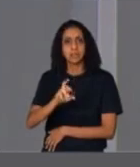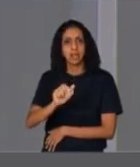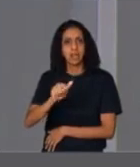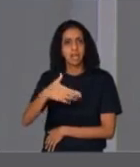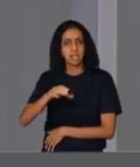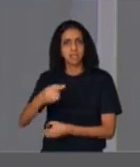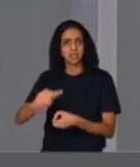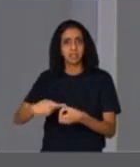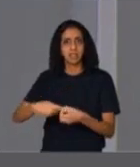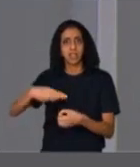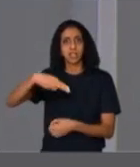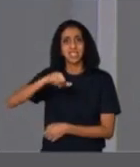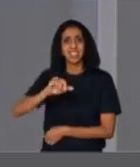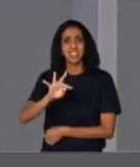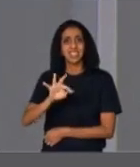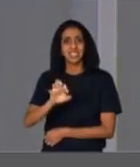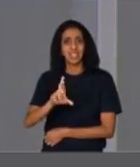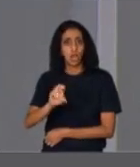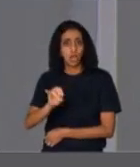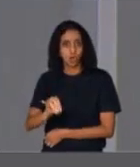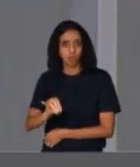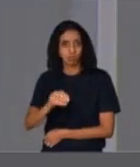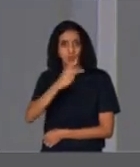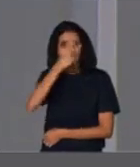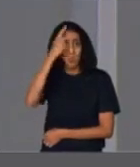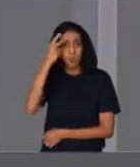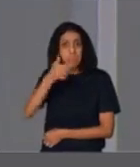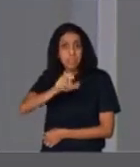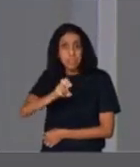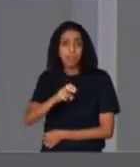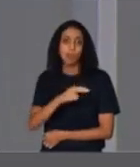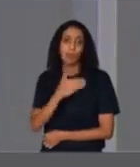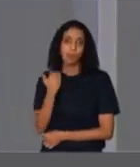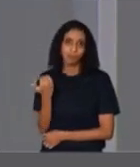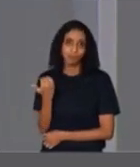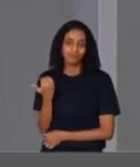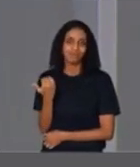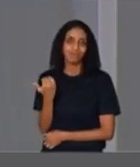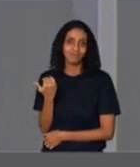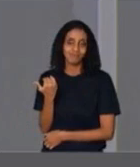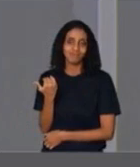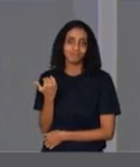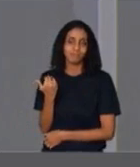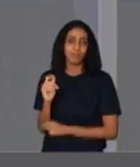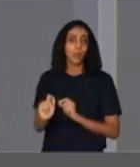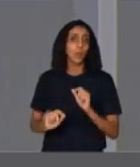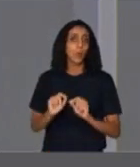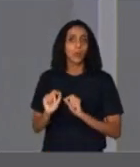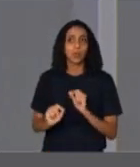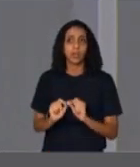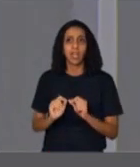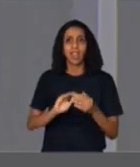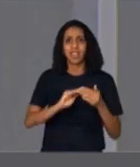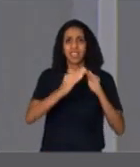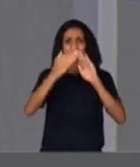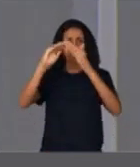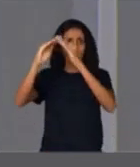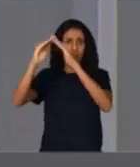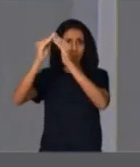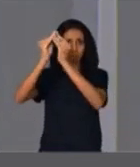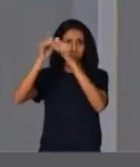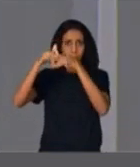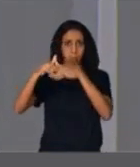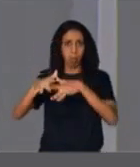pessoas morreram e, como sempre acontece, as chamadas tragédias naturais, e